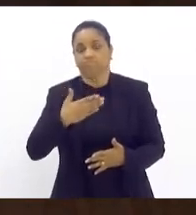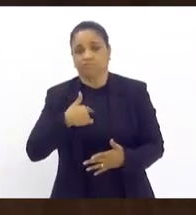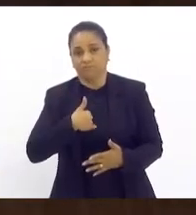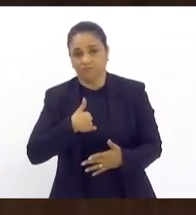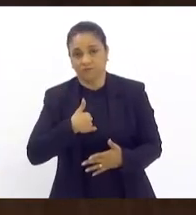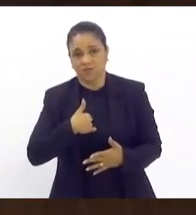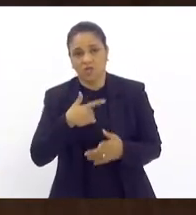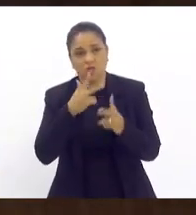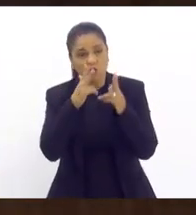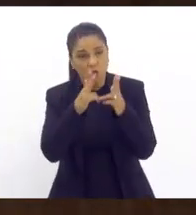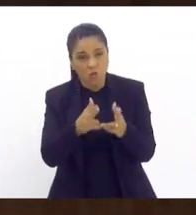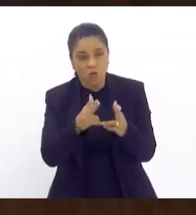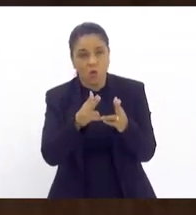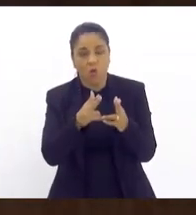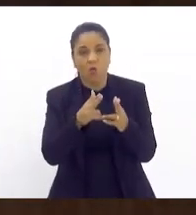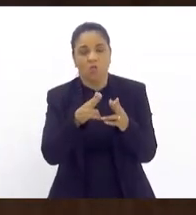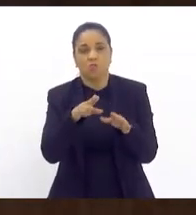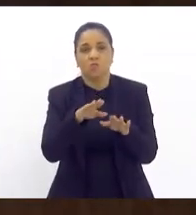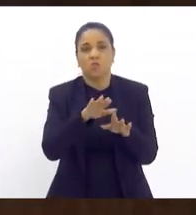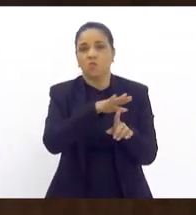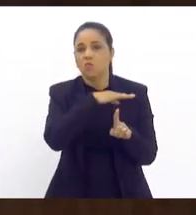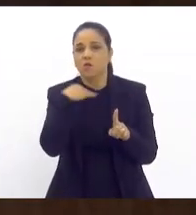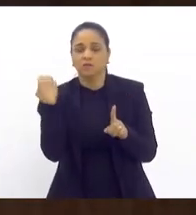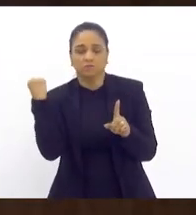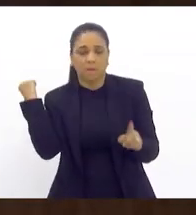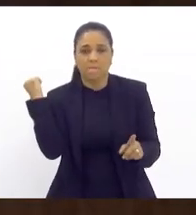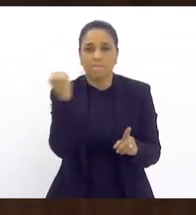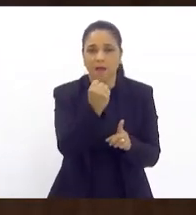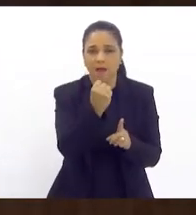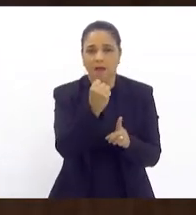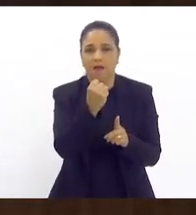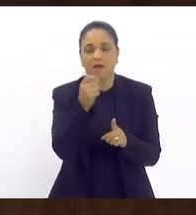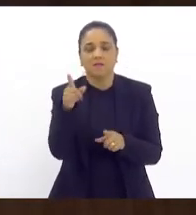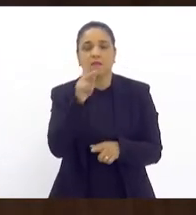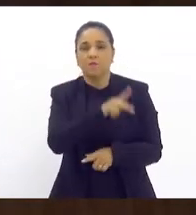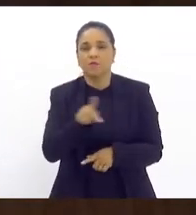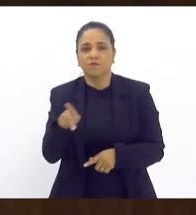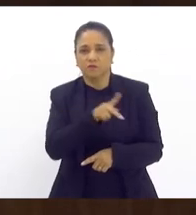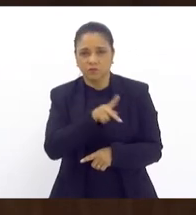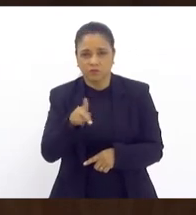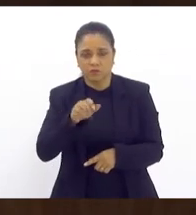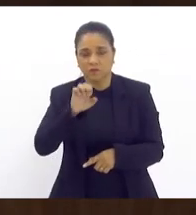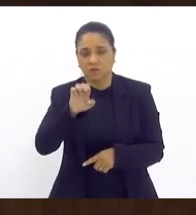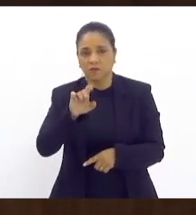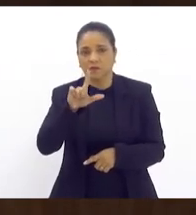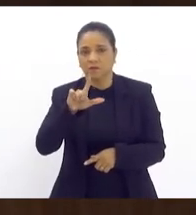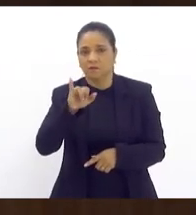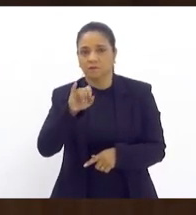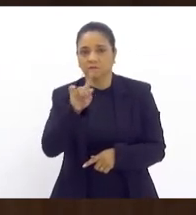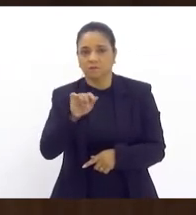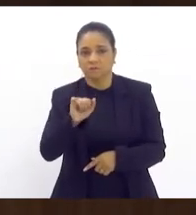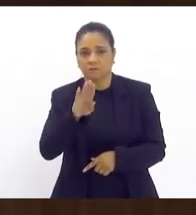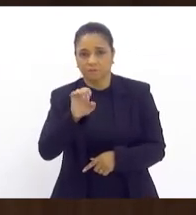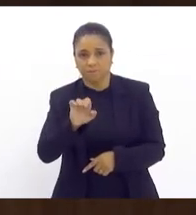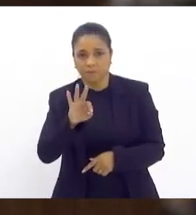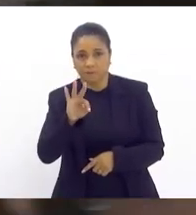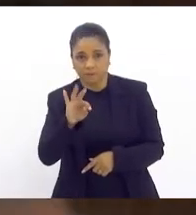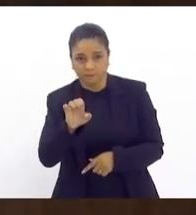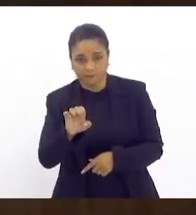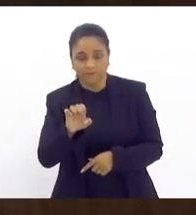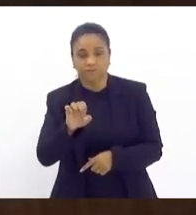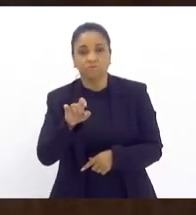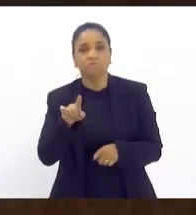o assassinato brutal da professora de biologia Elizabeth terreiro de 71 anos que antes do ataque